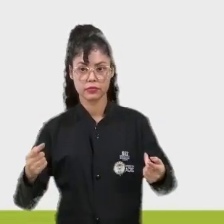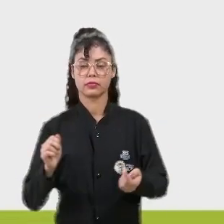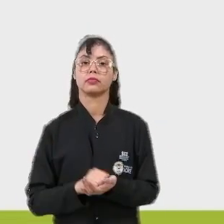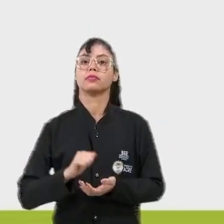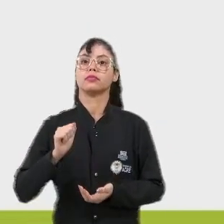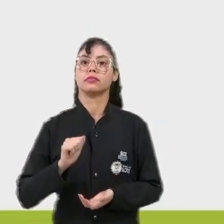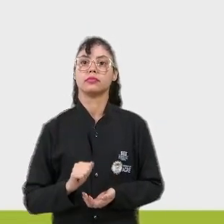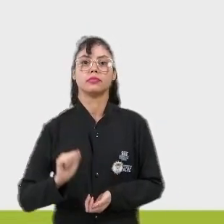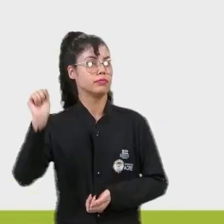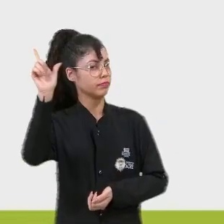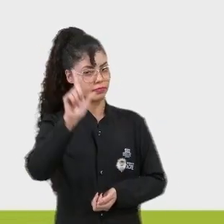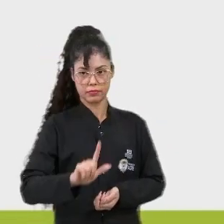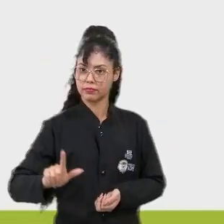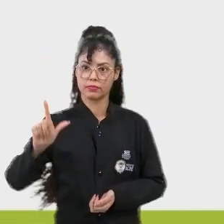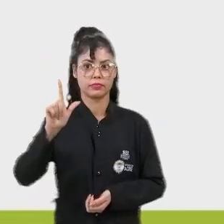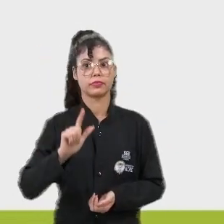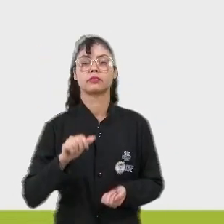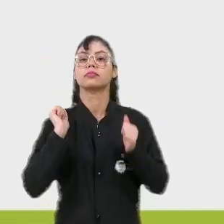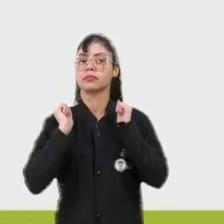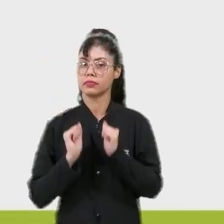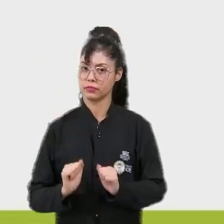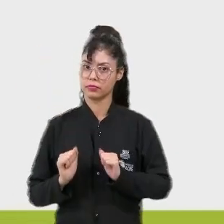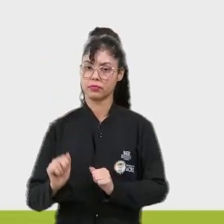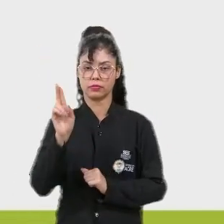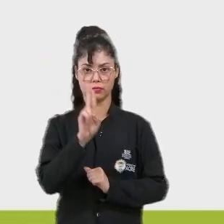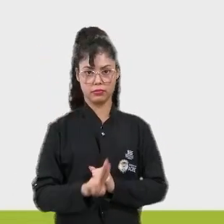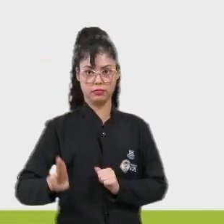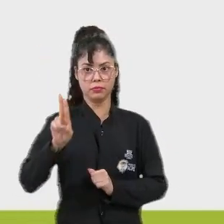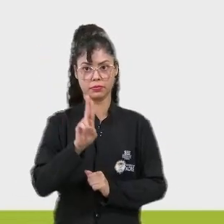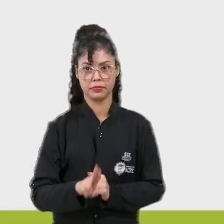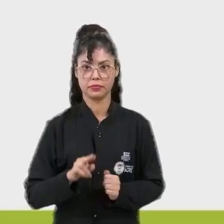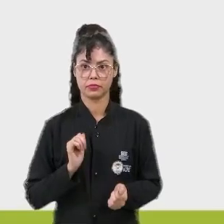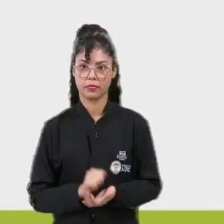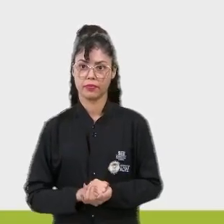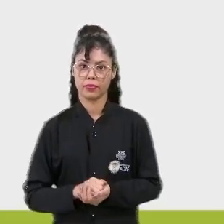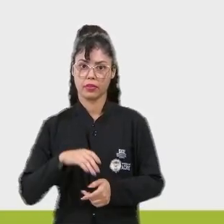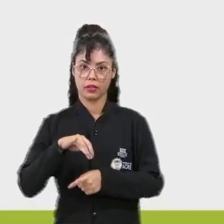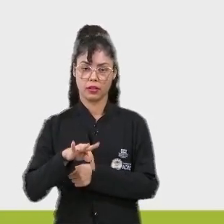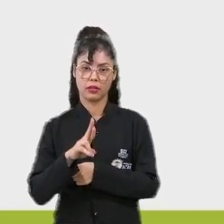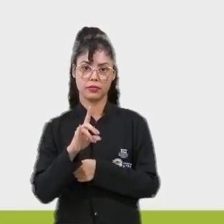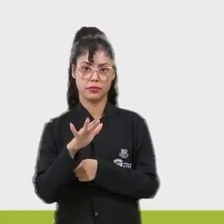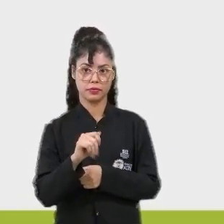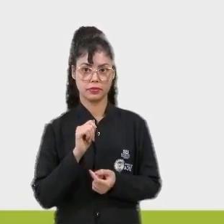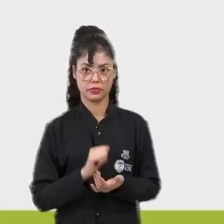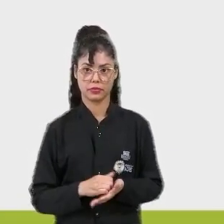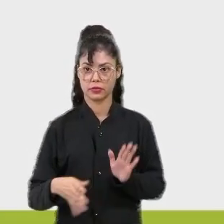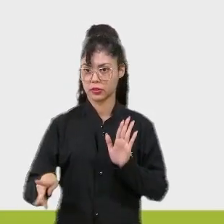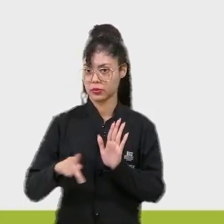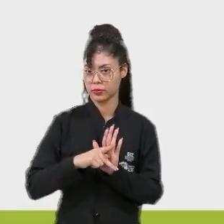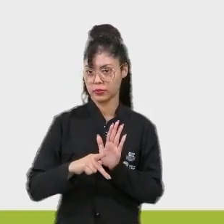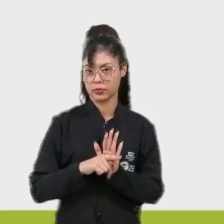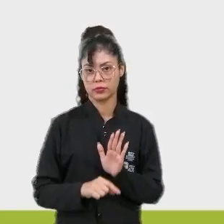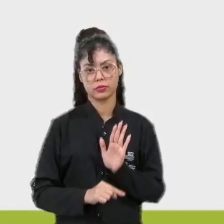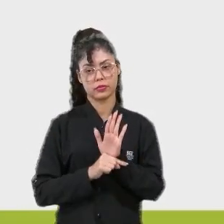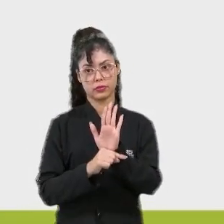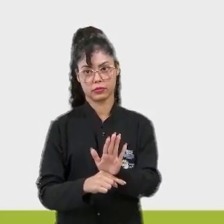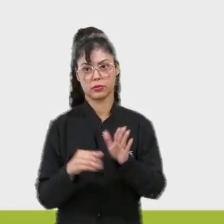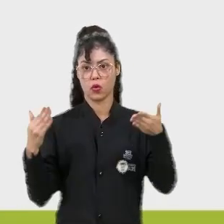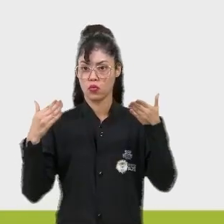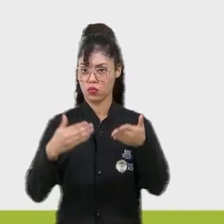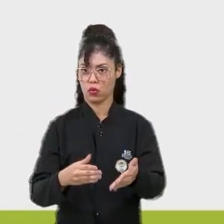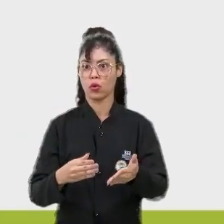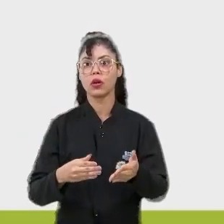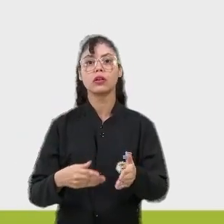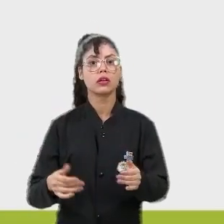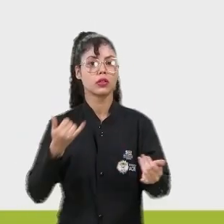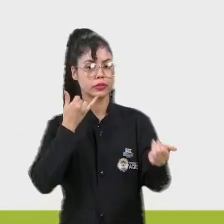texto não literário pode utilizar-se de metáforas, mas não é o propósito, não é a essência